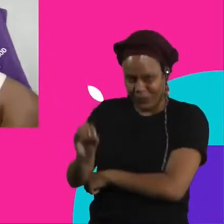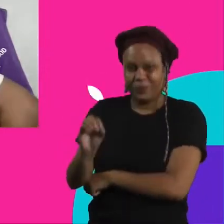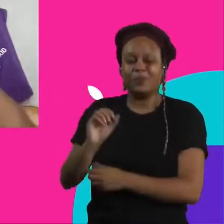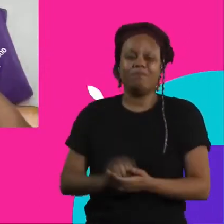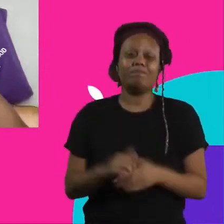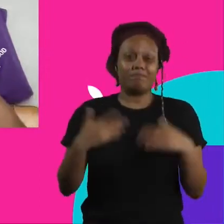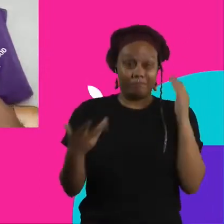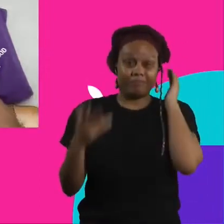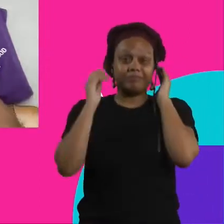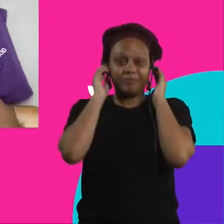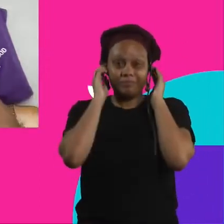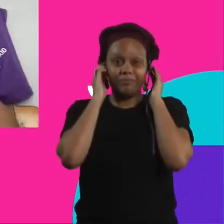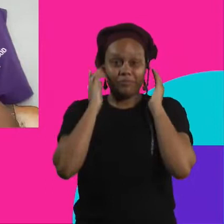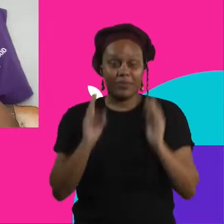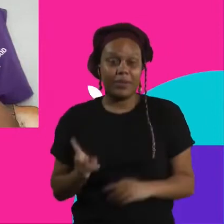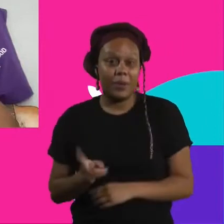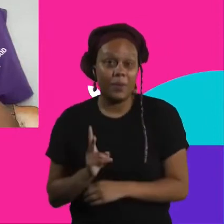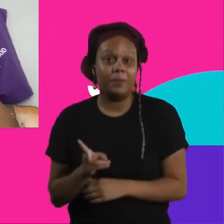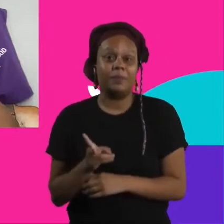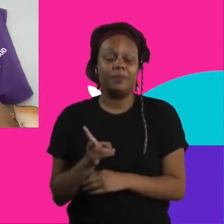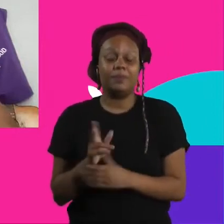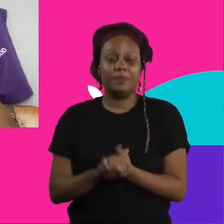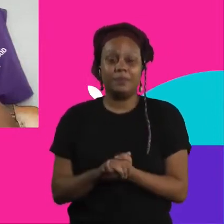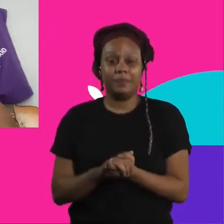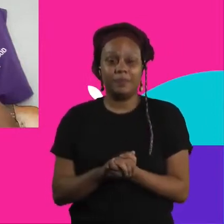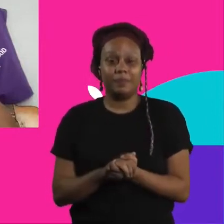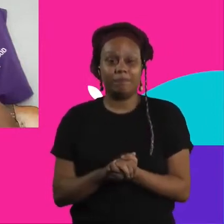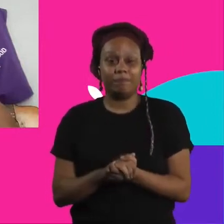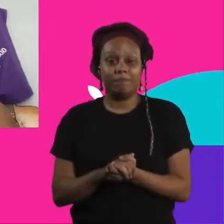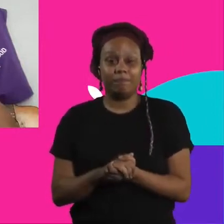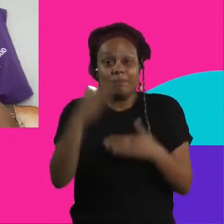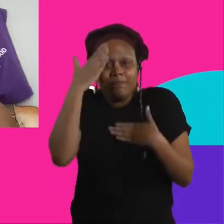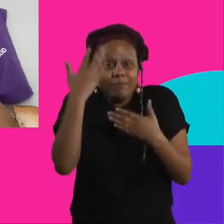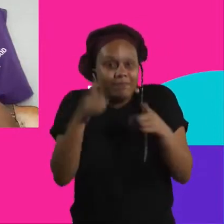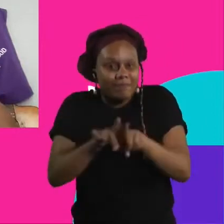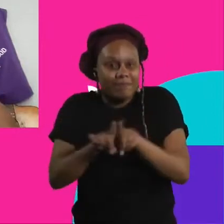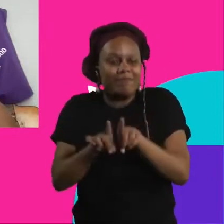apesar, né, de ser um abraço aqui e minha gratidão.